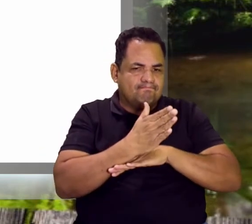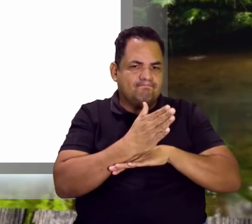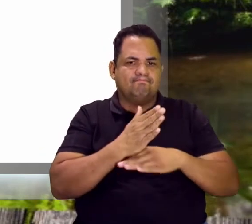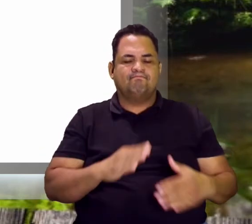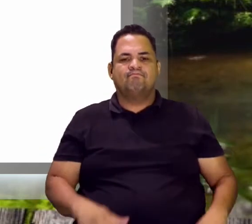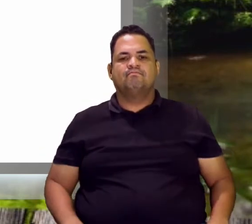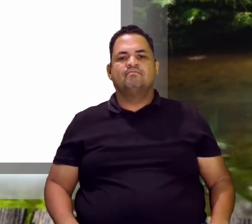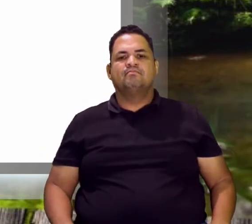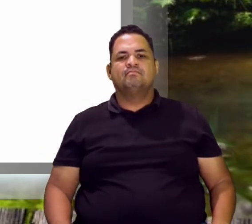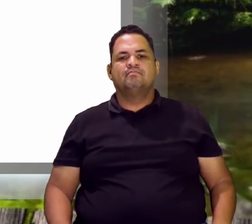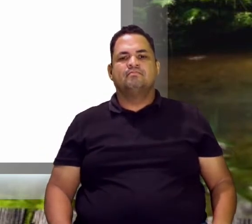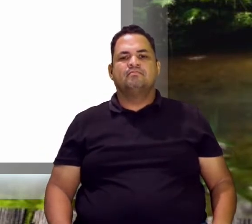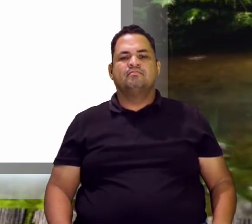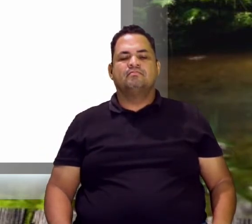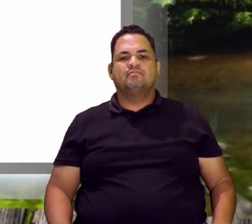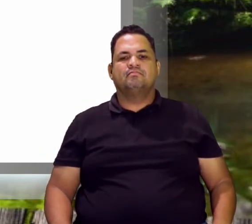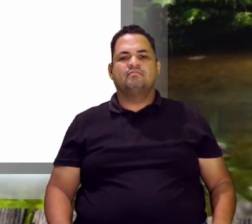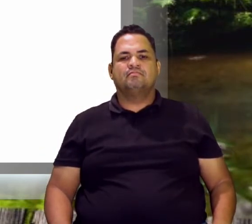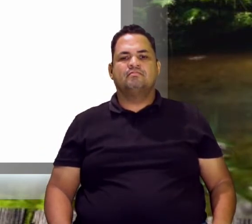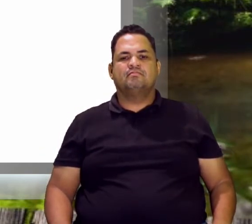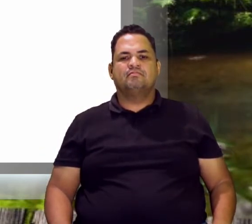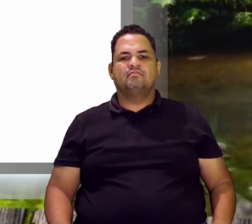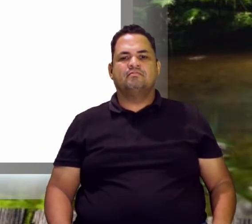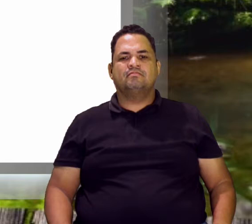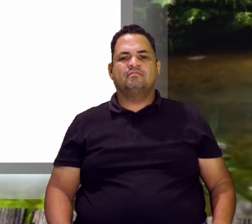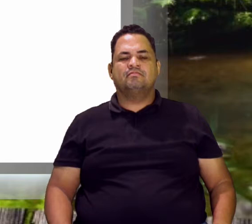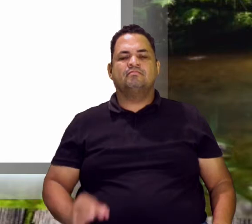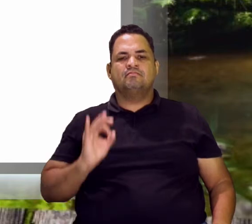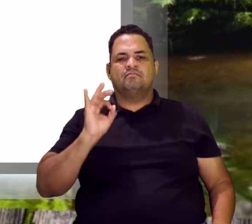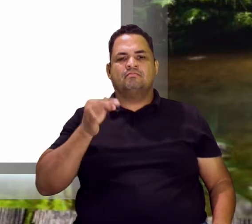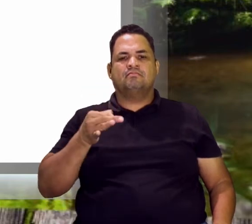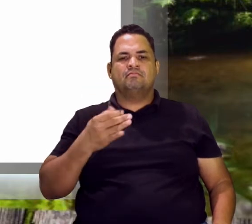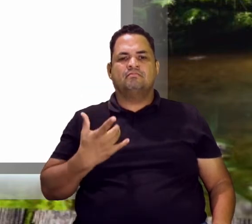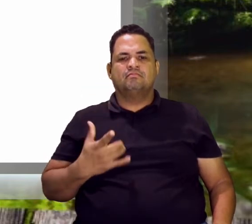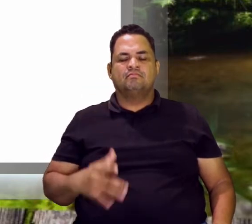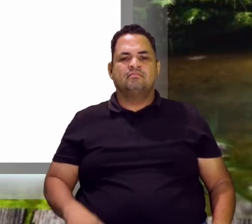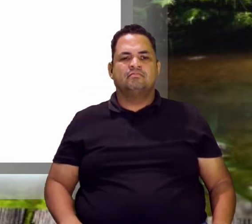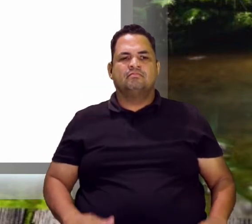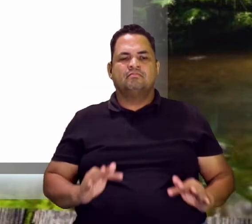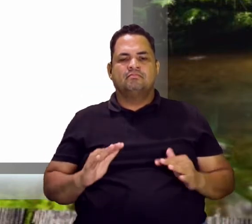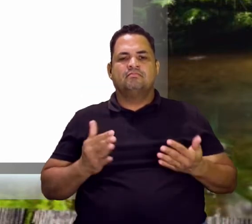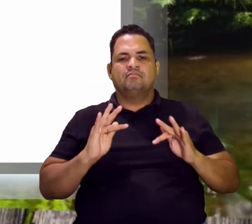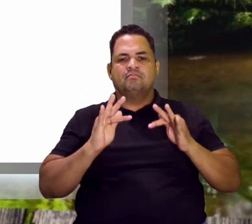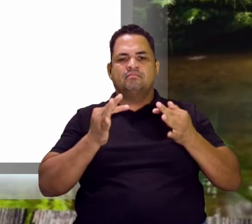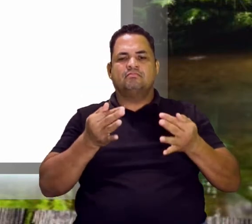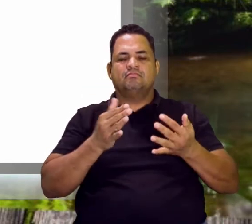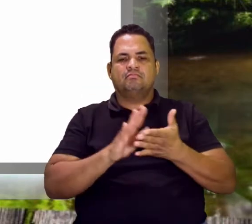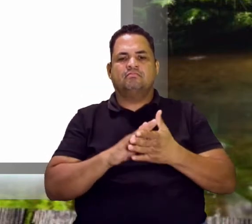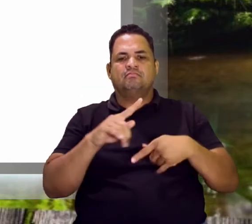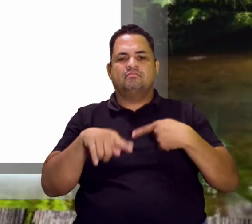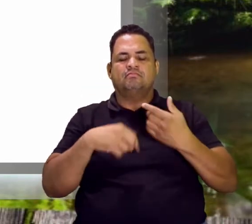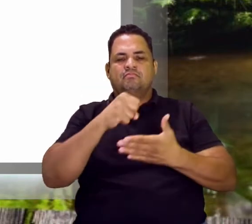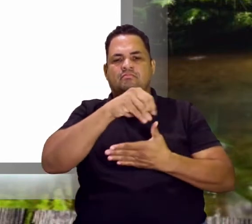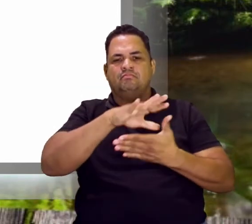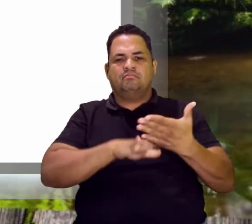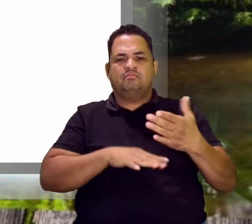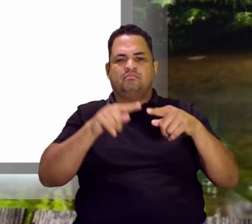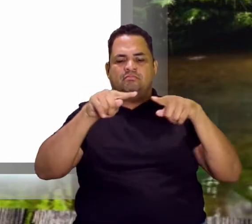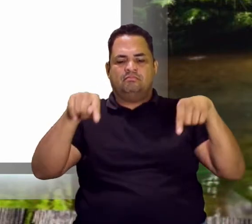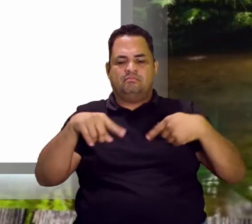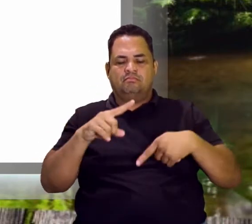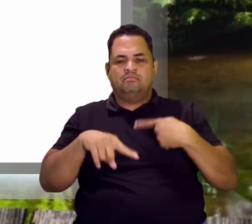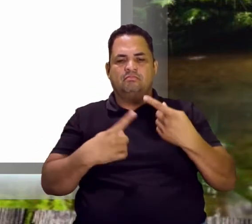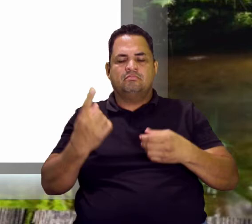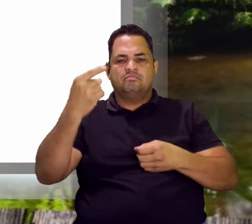para agirem nas costas dos outros, certinho? E a gente então vai ficar aí para a nossa atividade. Já